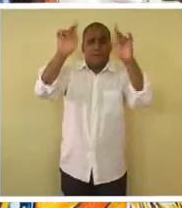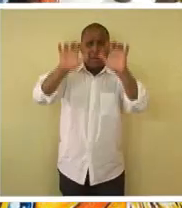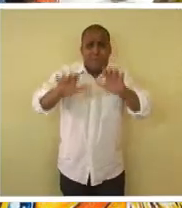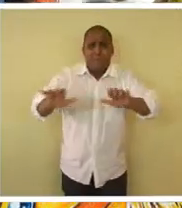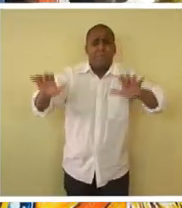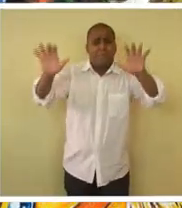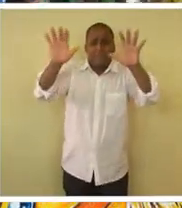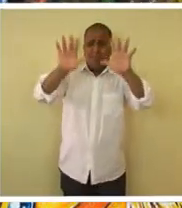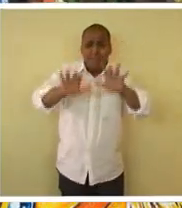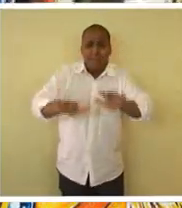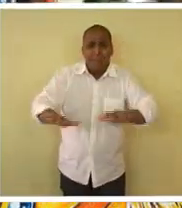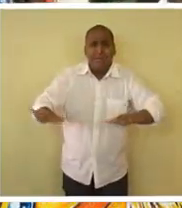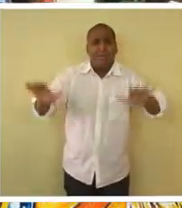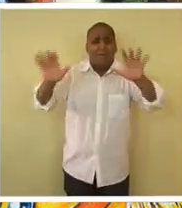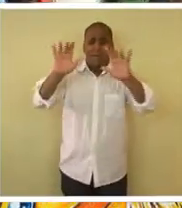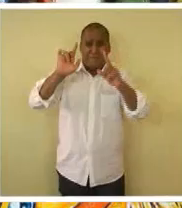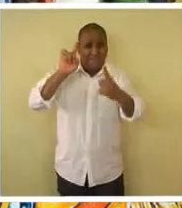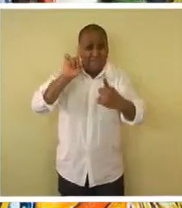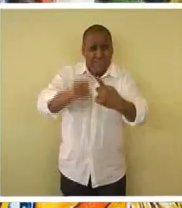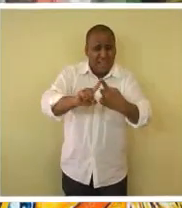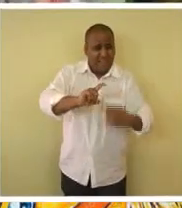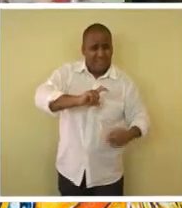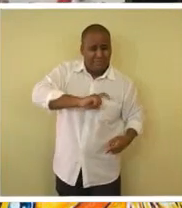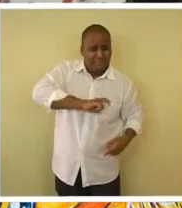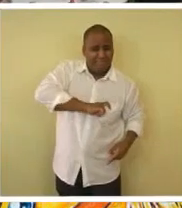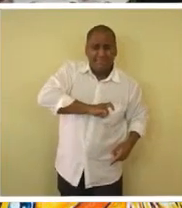Fria A pedra da vingança